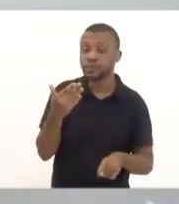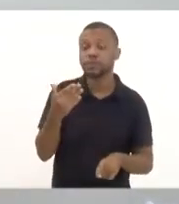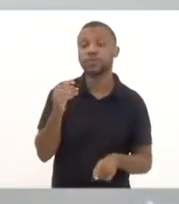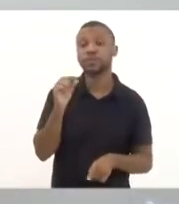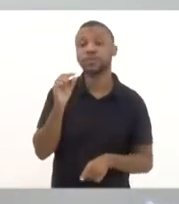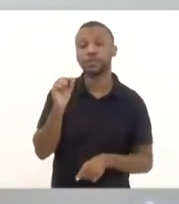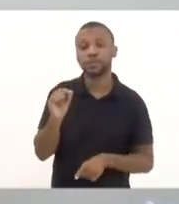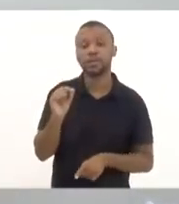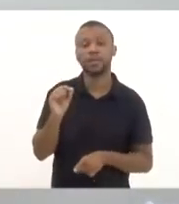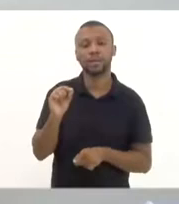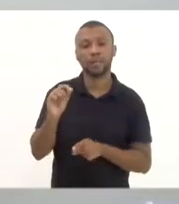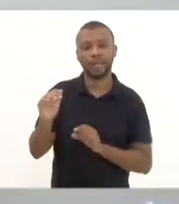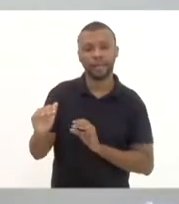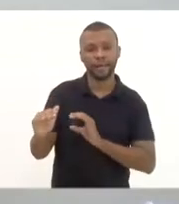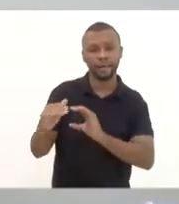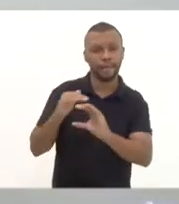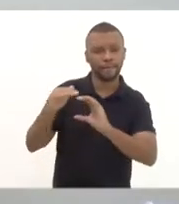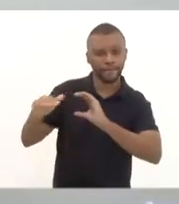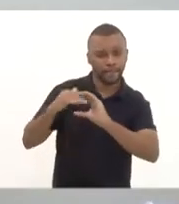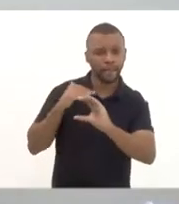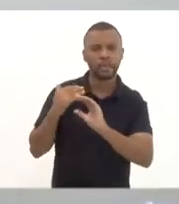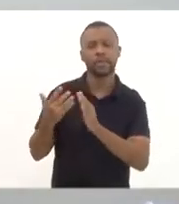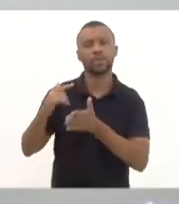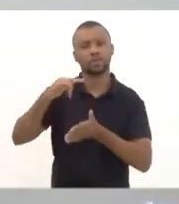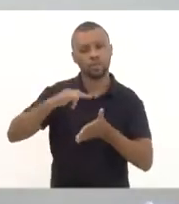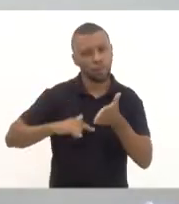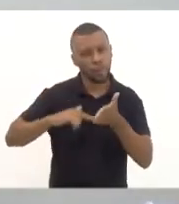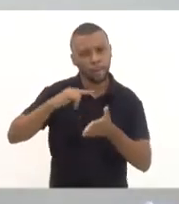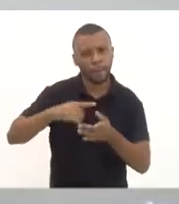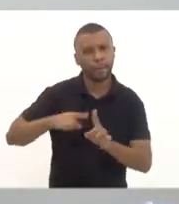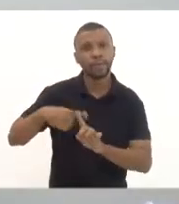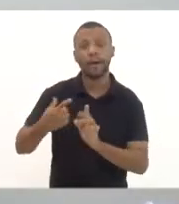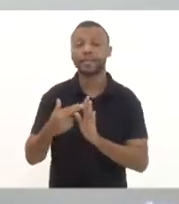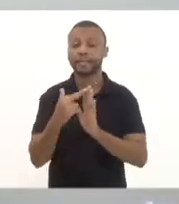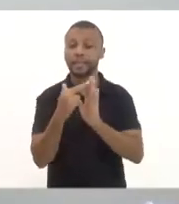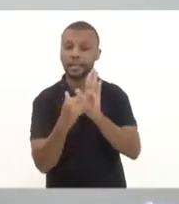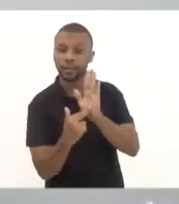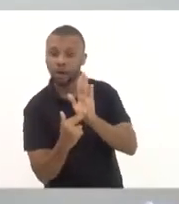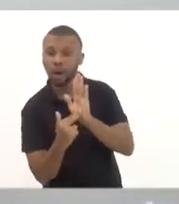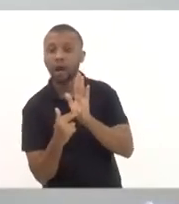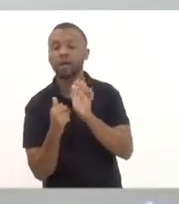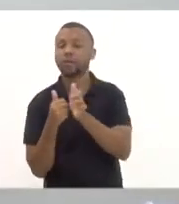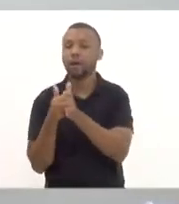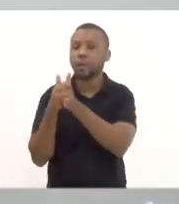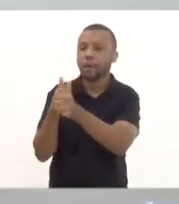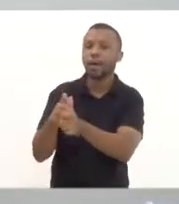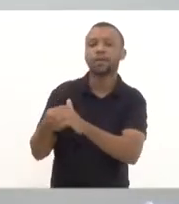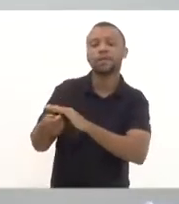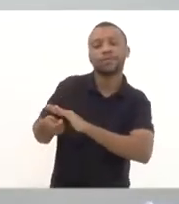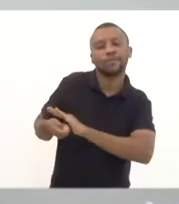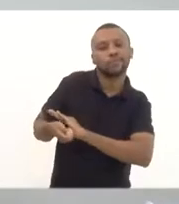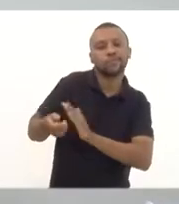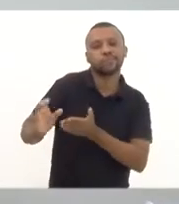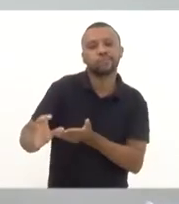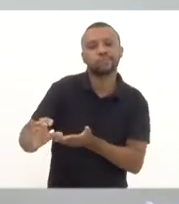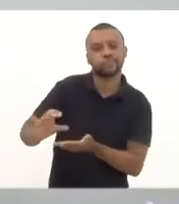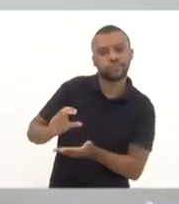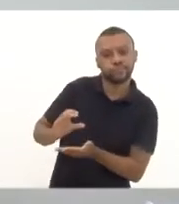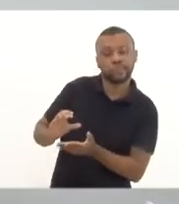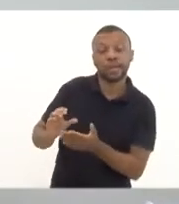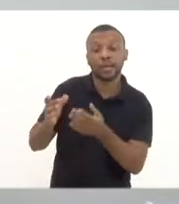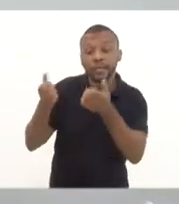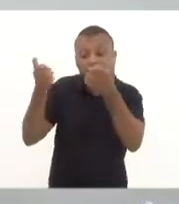envie documentos e relatórios de acompanhamento dos investimentos e quem informe